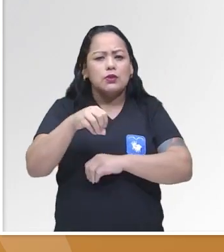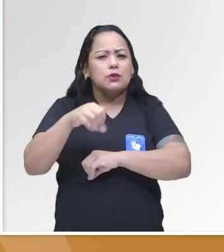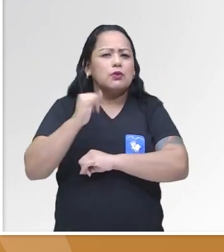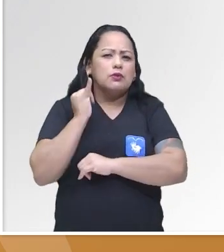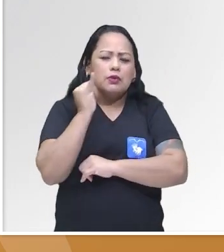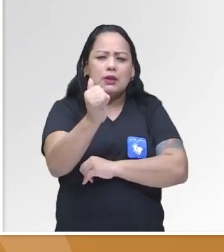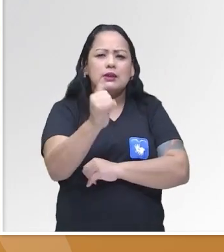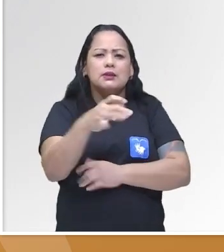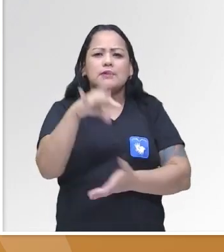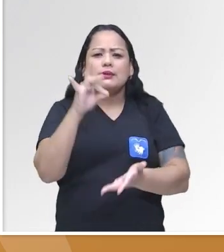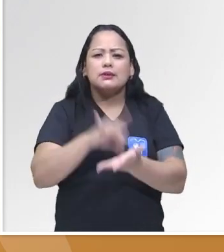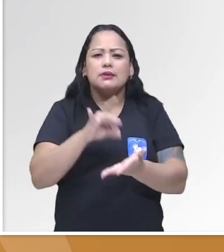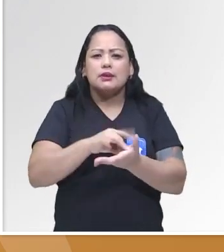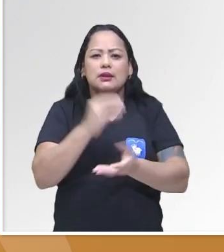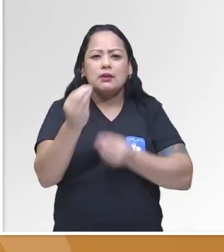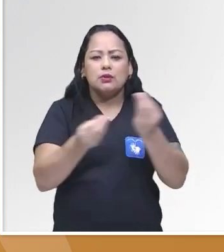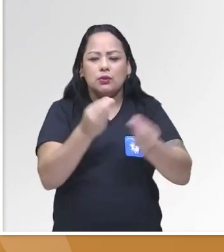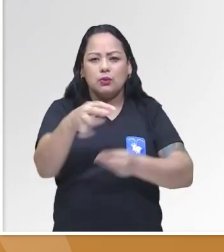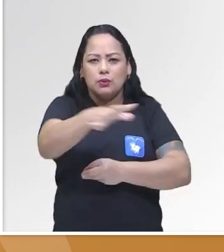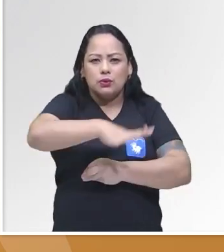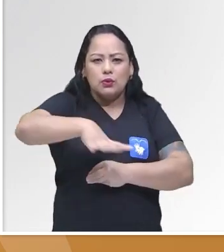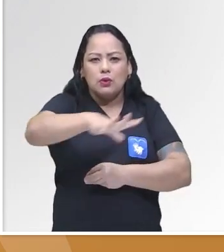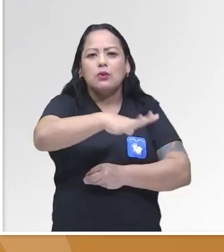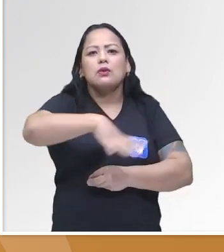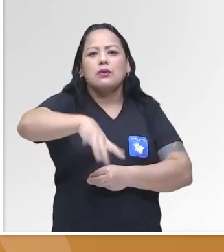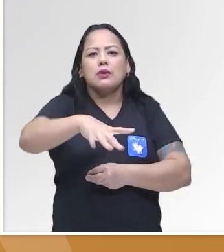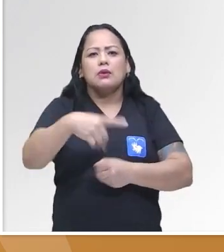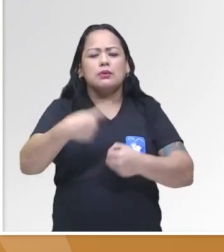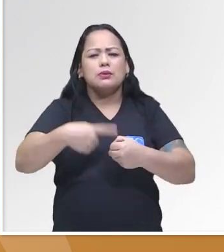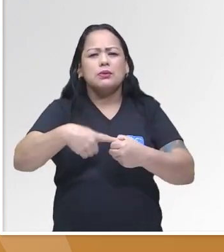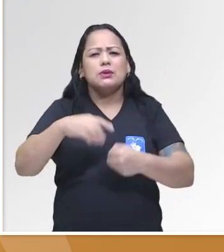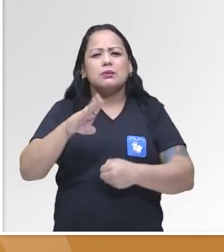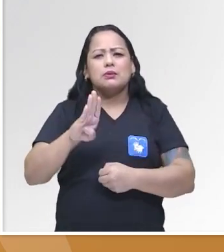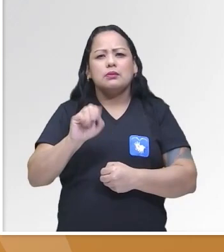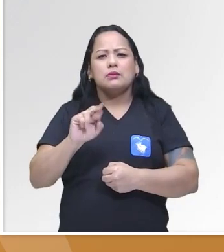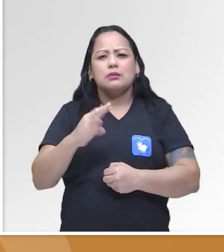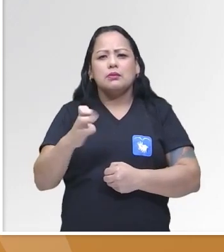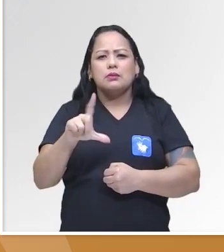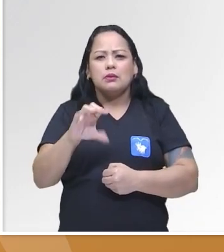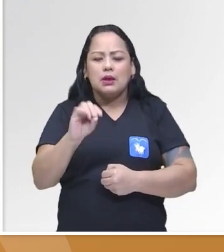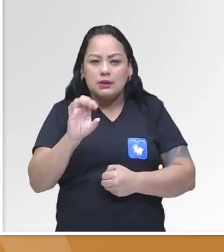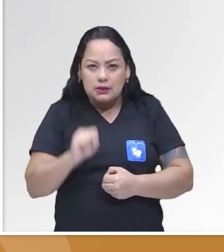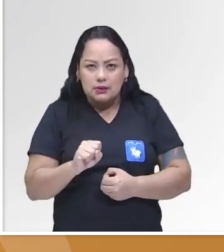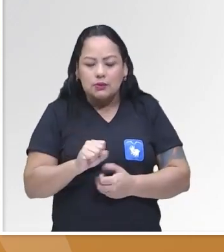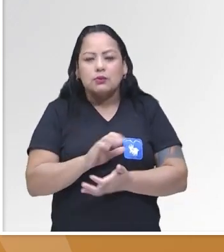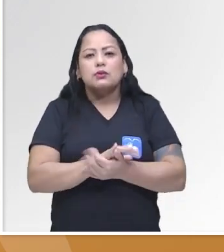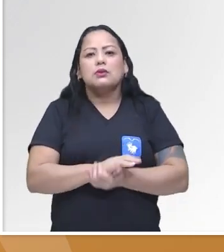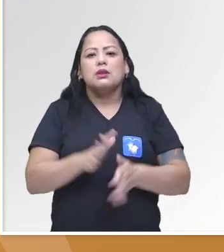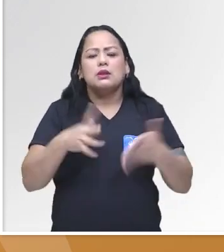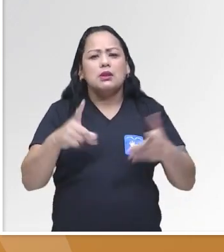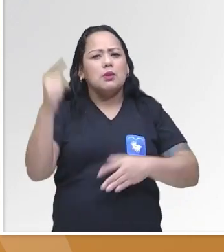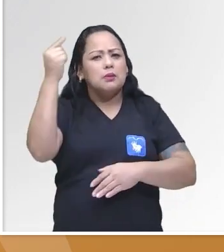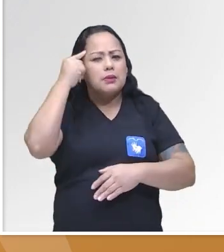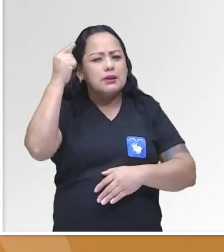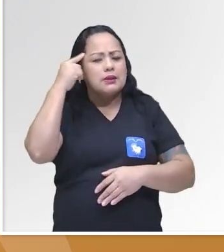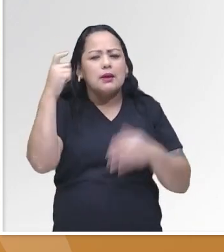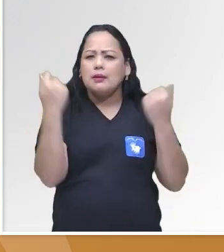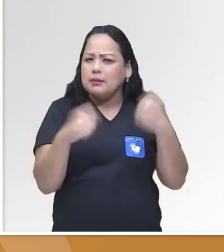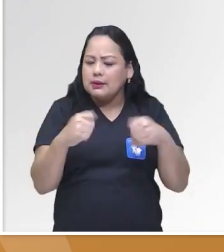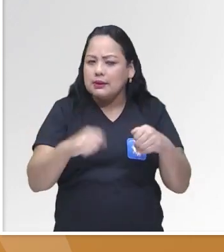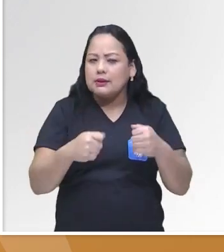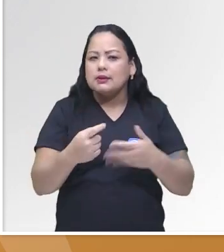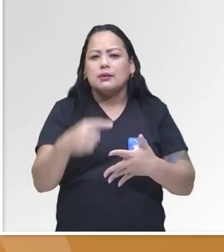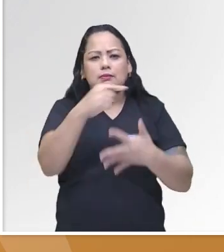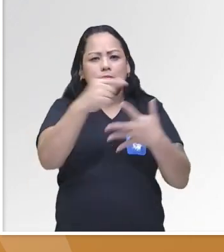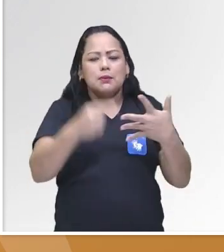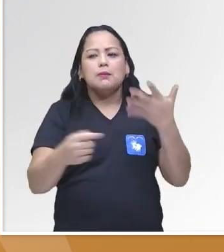da realidade do nosso município ali de Barcelos, né, naquela região. Então a gente tem muitas reflexões para fazer acerca